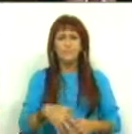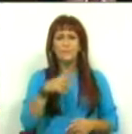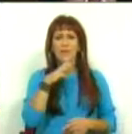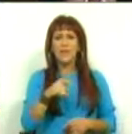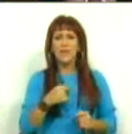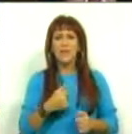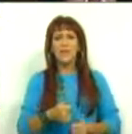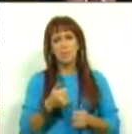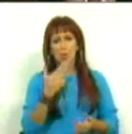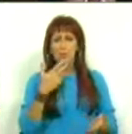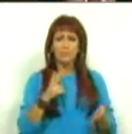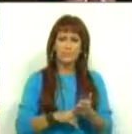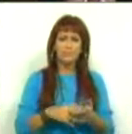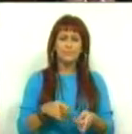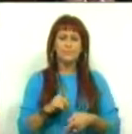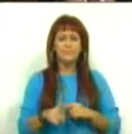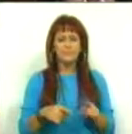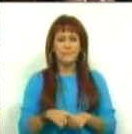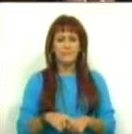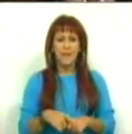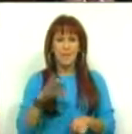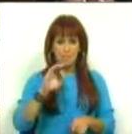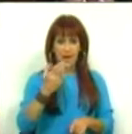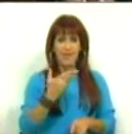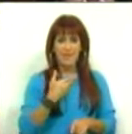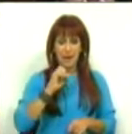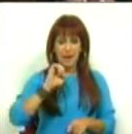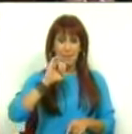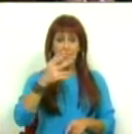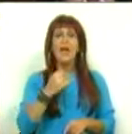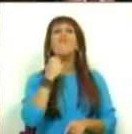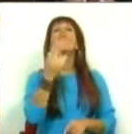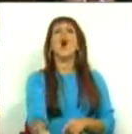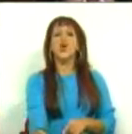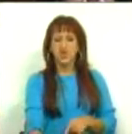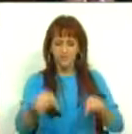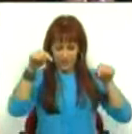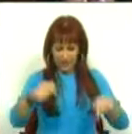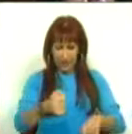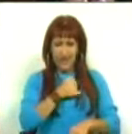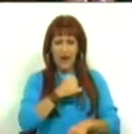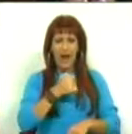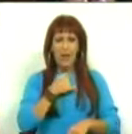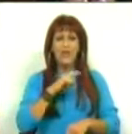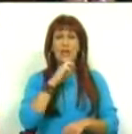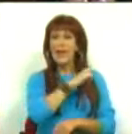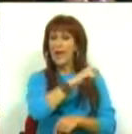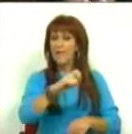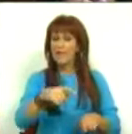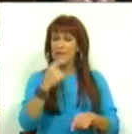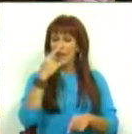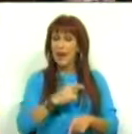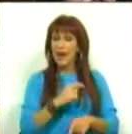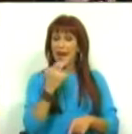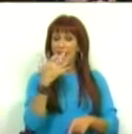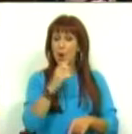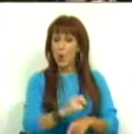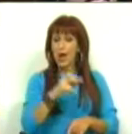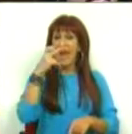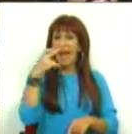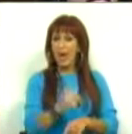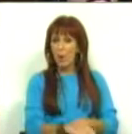Diga-se, em abono da verdade, que foi o PSD a primeira voz que se levantou nesta Casa para alertar para os erros que